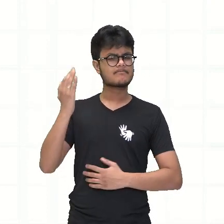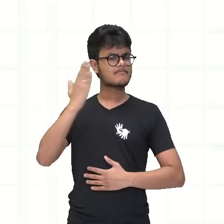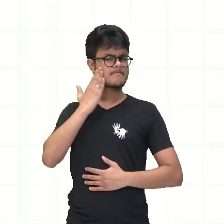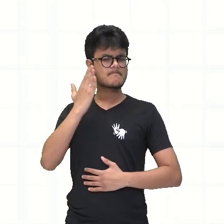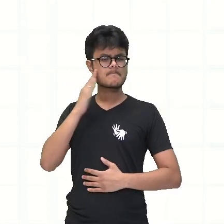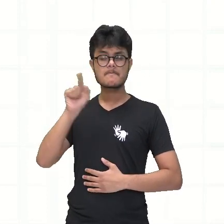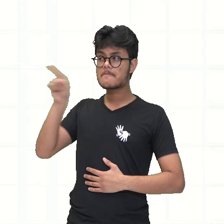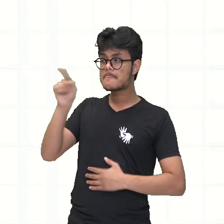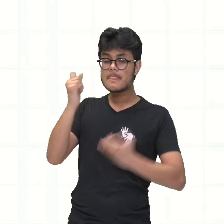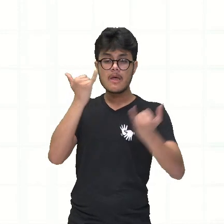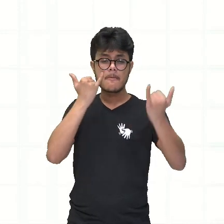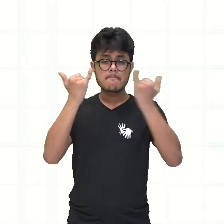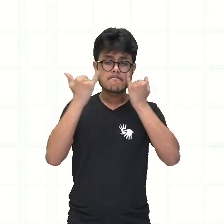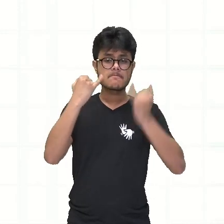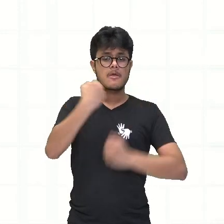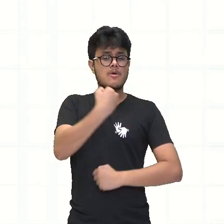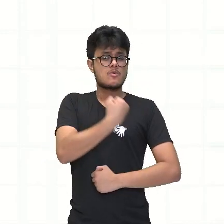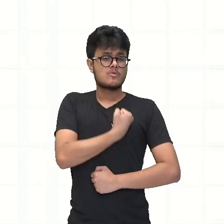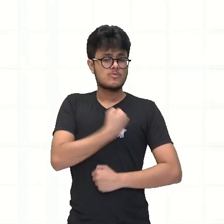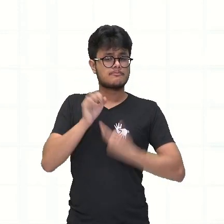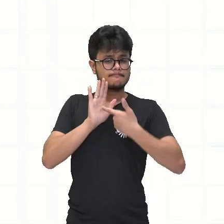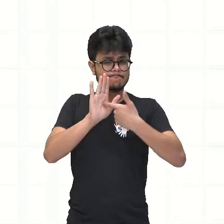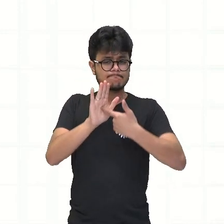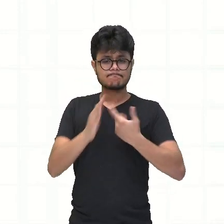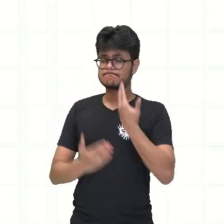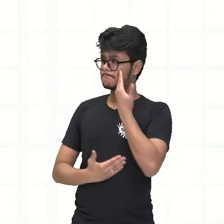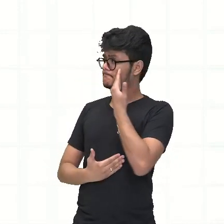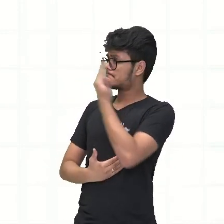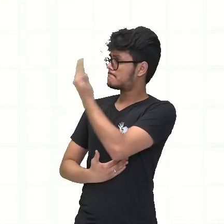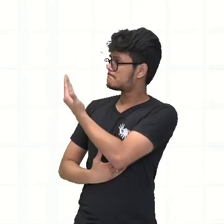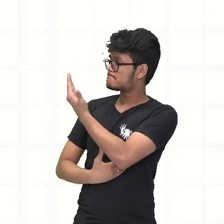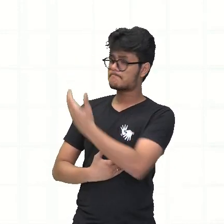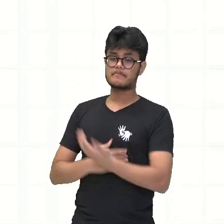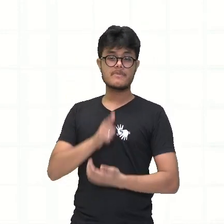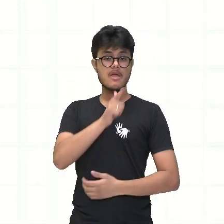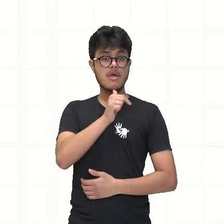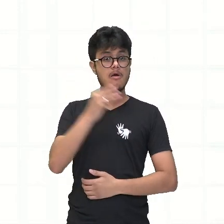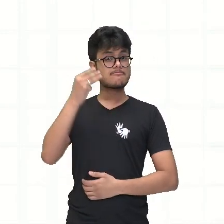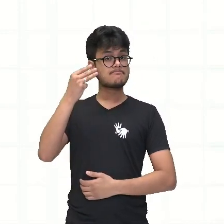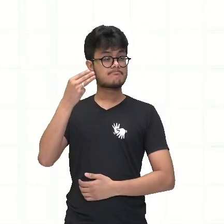demonstrado pelos valores, a importância que a água tem